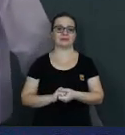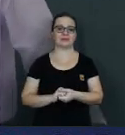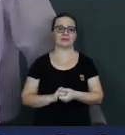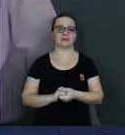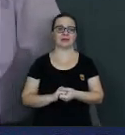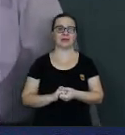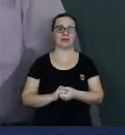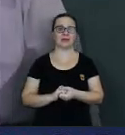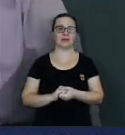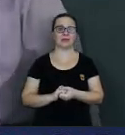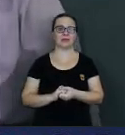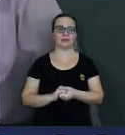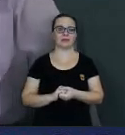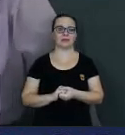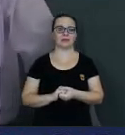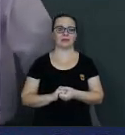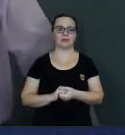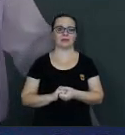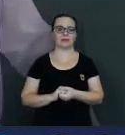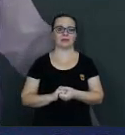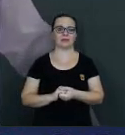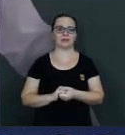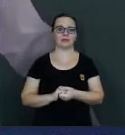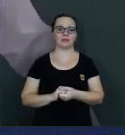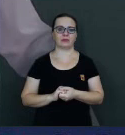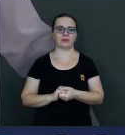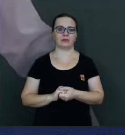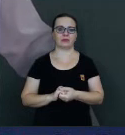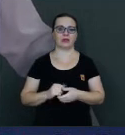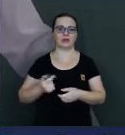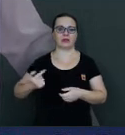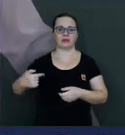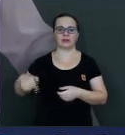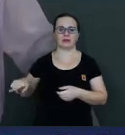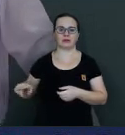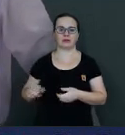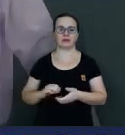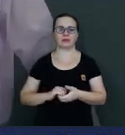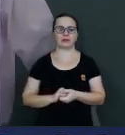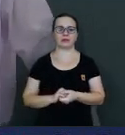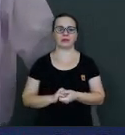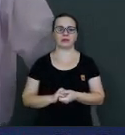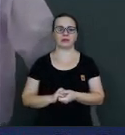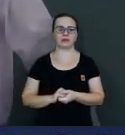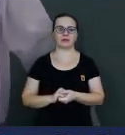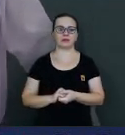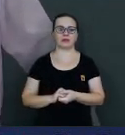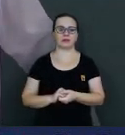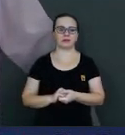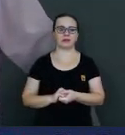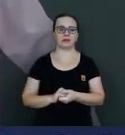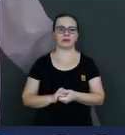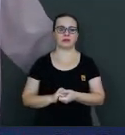Tem gente que passa a mão na língua contando dinheiro, essas coisas. Não compartilhem copos, especialmente em conferências,